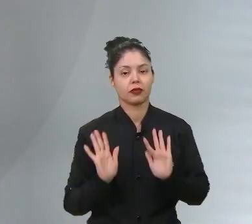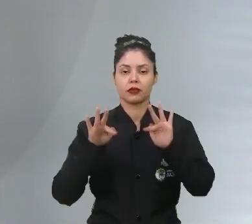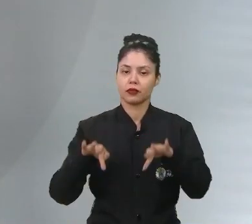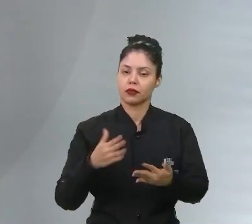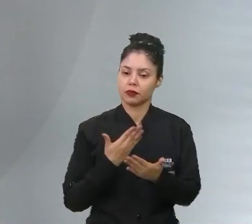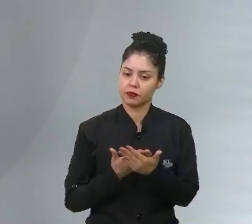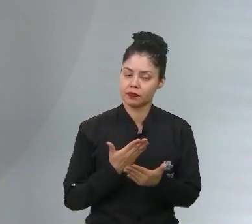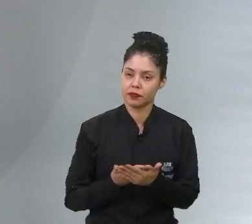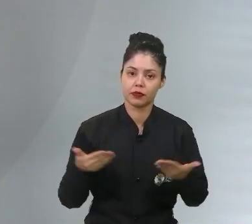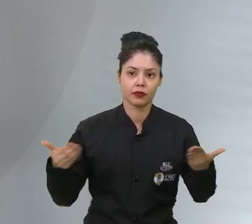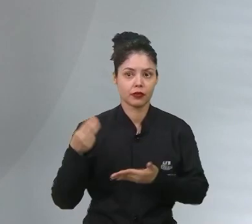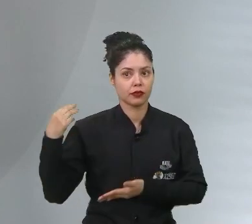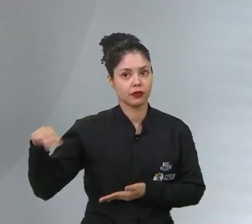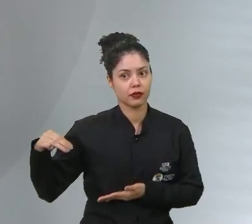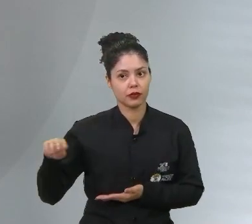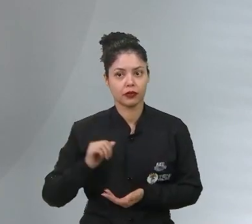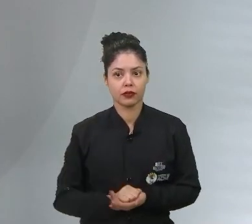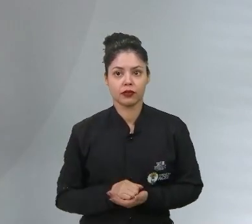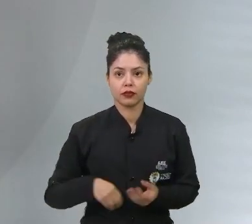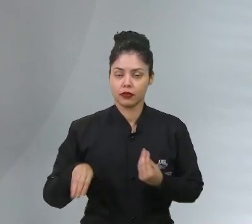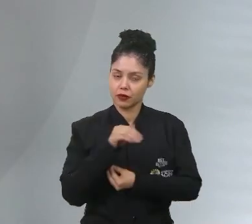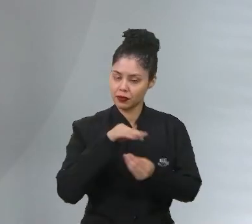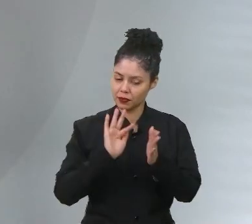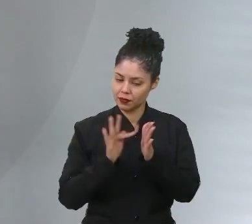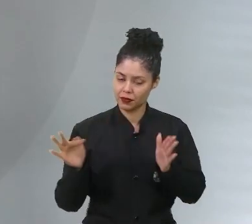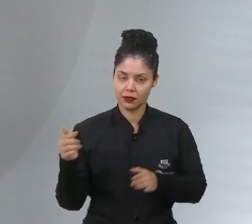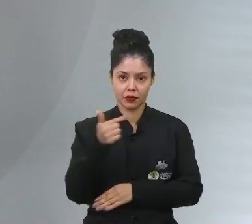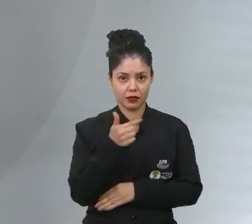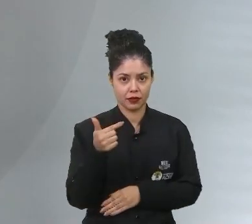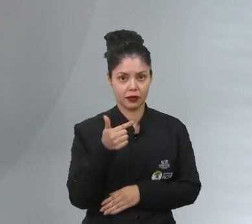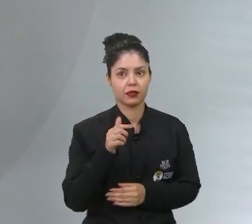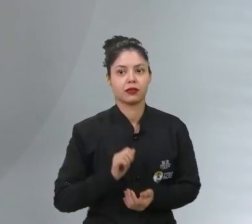finaliza a nossa aula de matemática envolvendo função